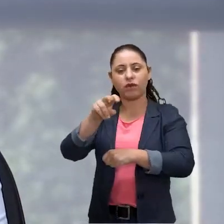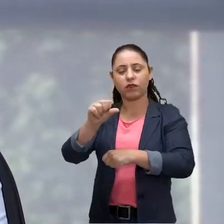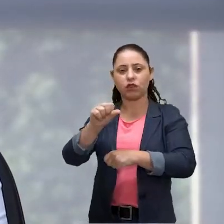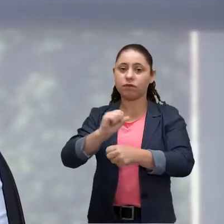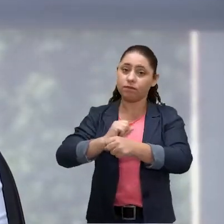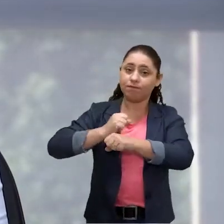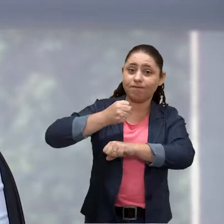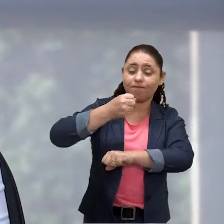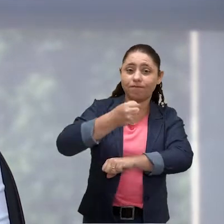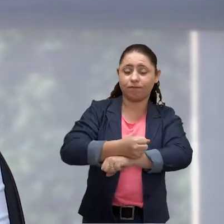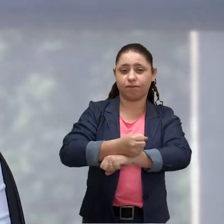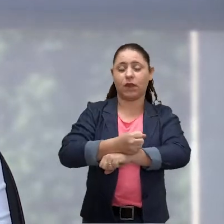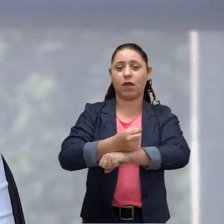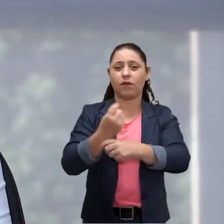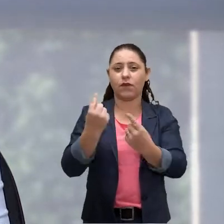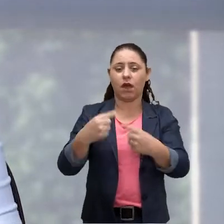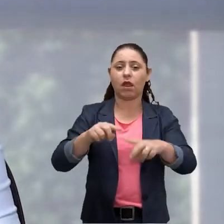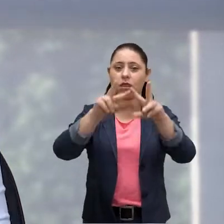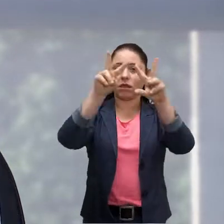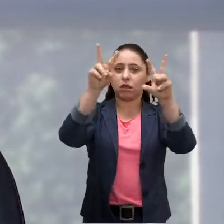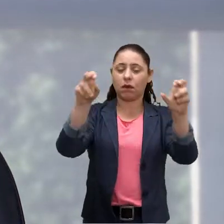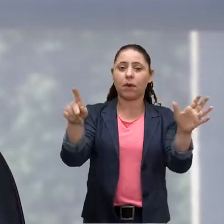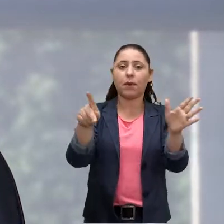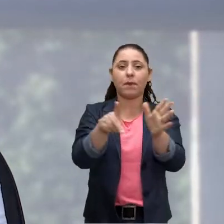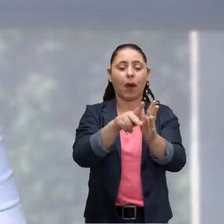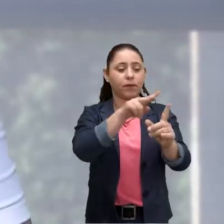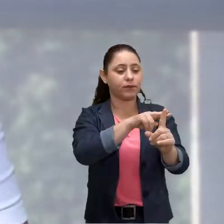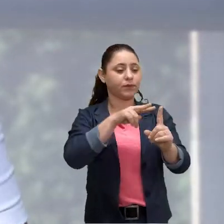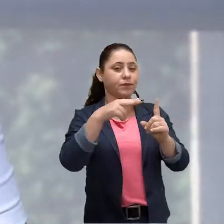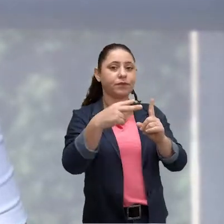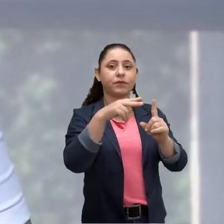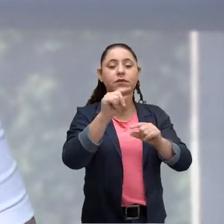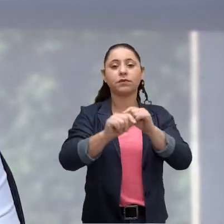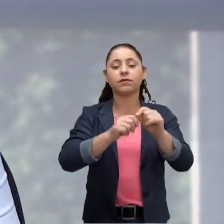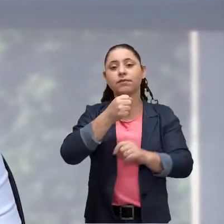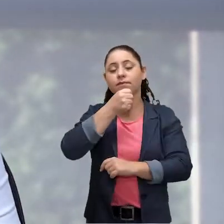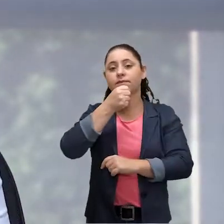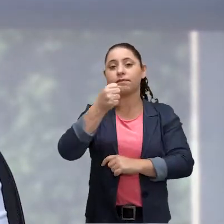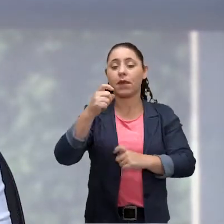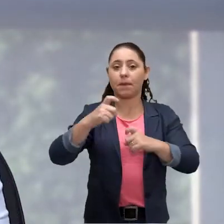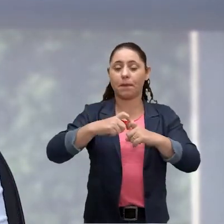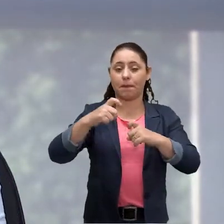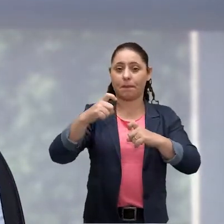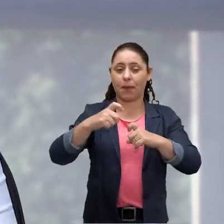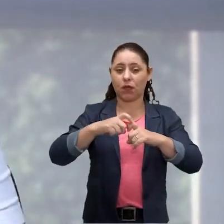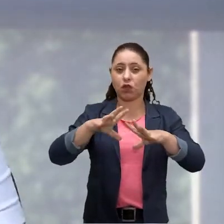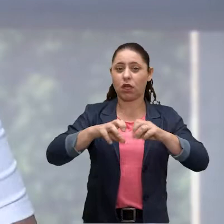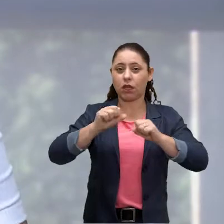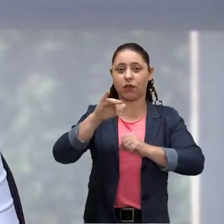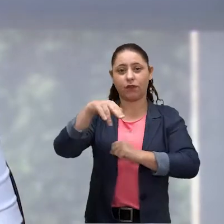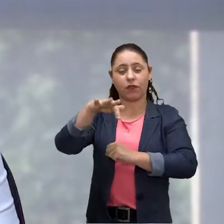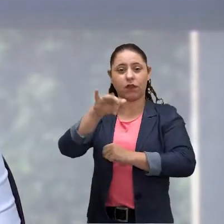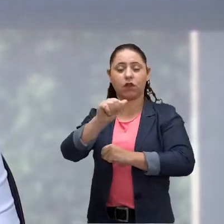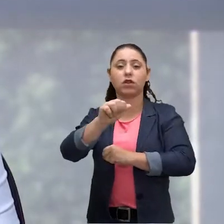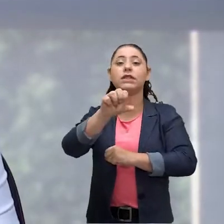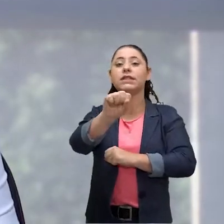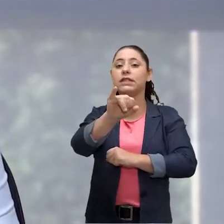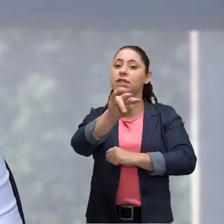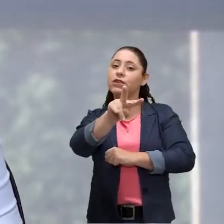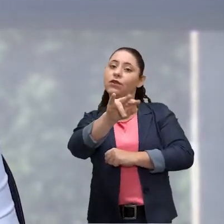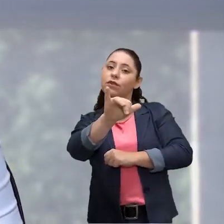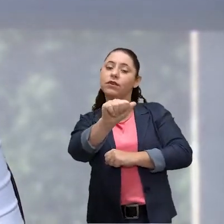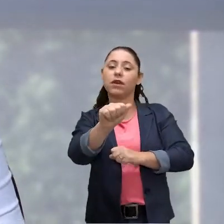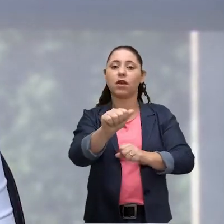desafios da saúde para o seu combate. O assunto foi tema do programa Perspectiva, que entrevistou a médica infectologista